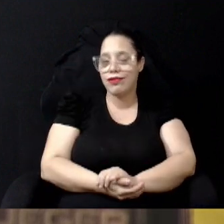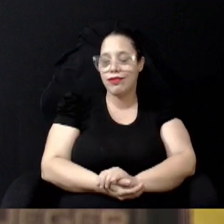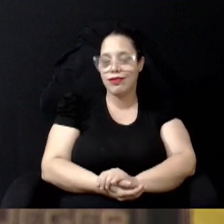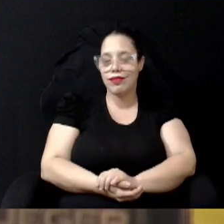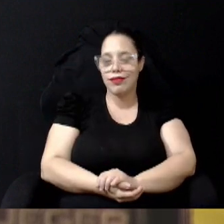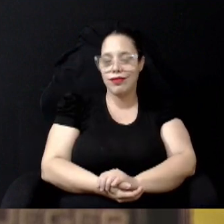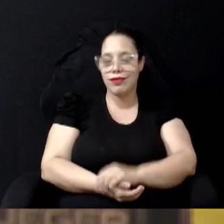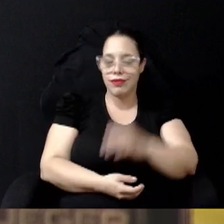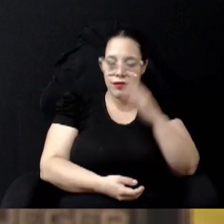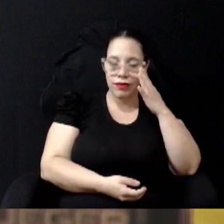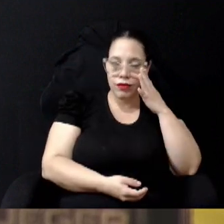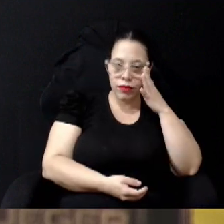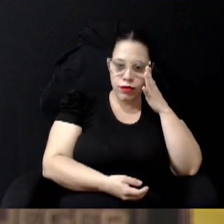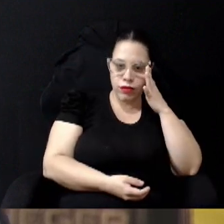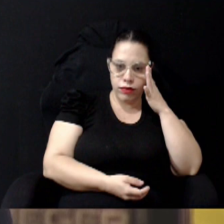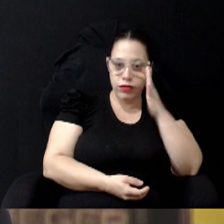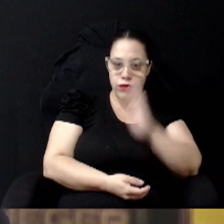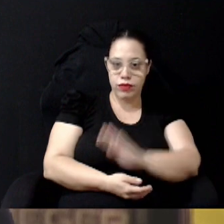depois disso, um dia eu resolvi